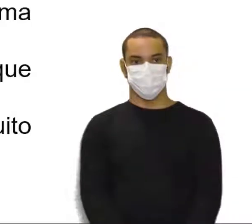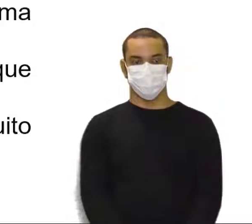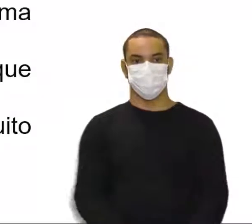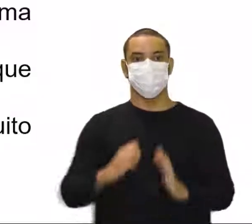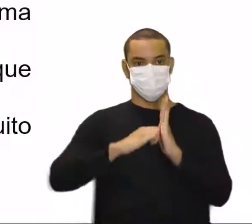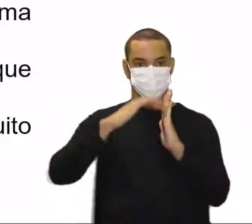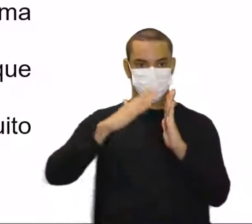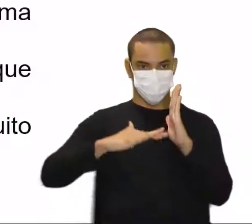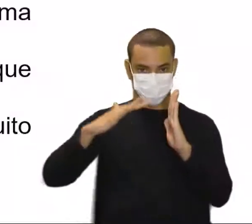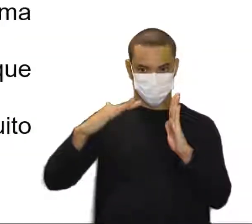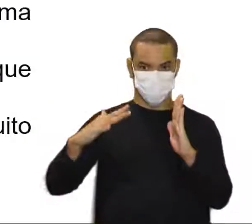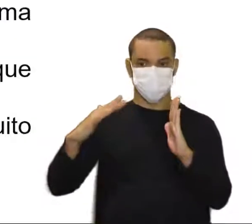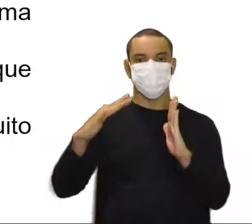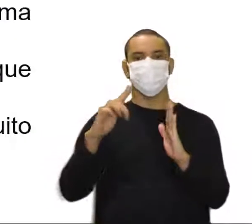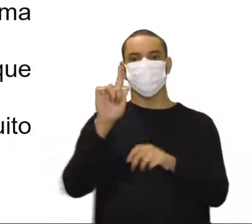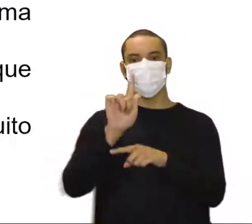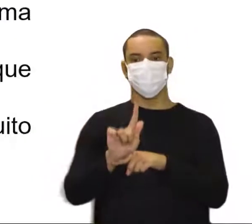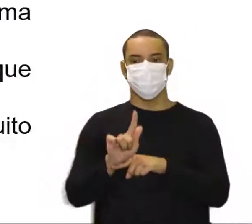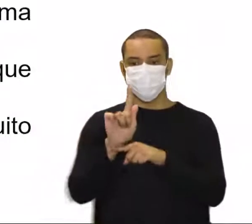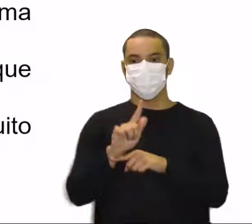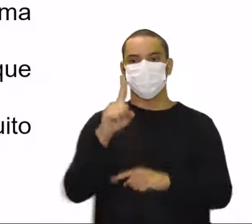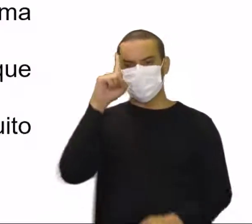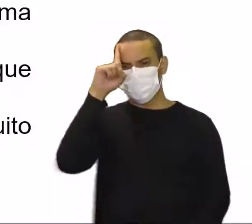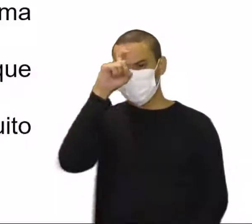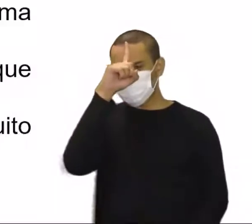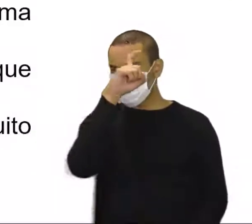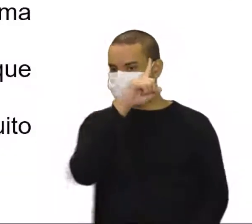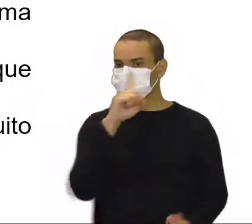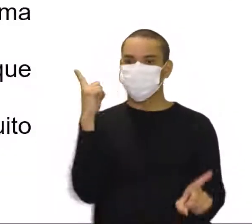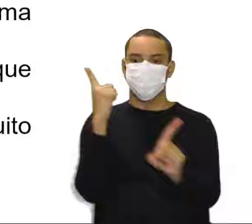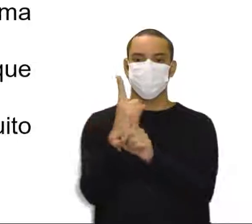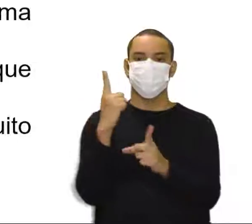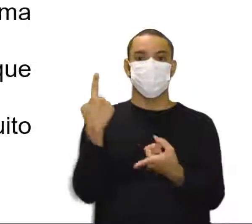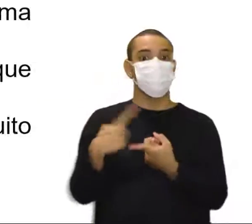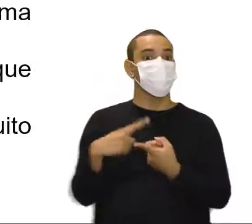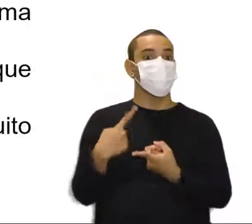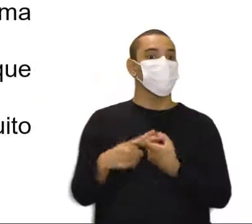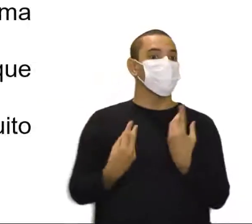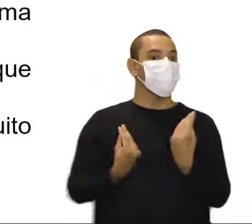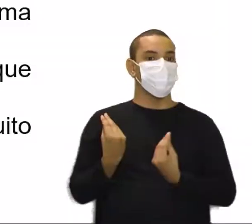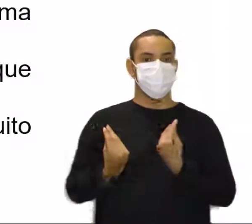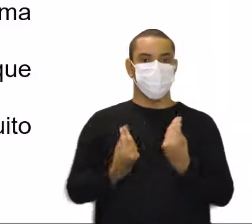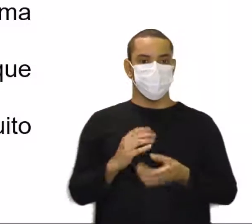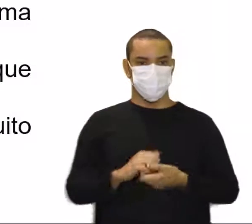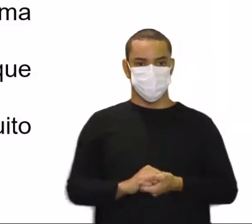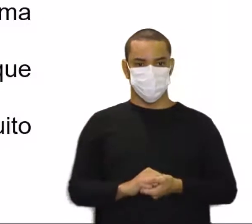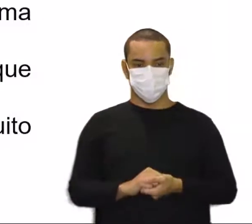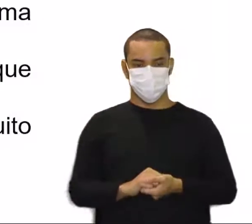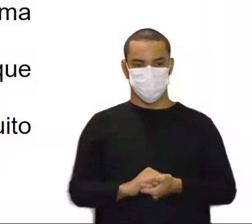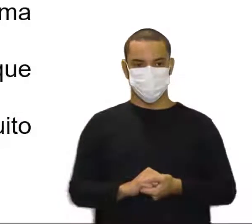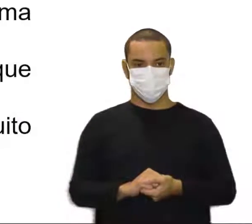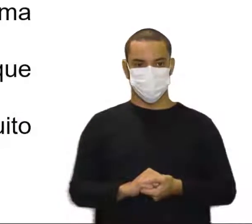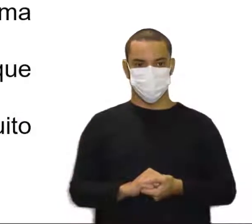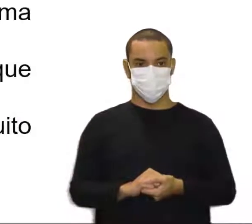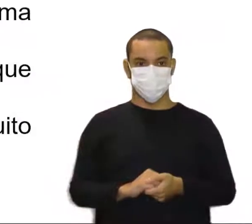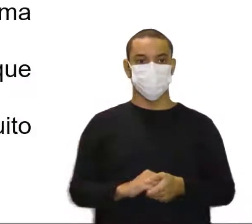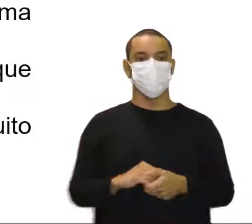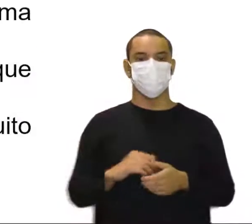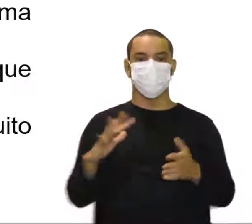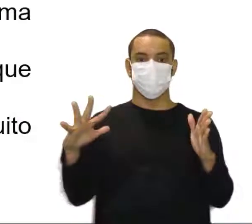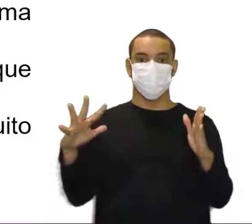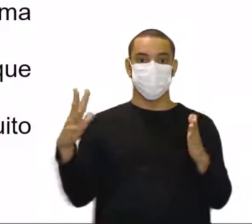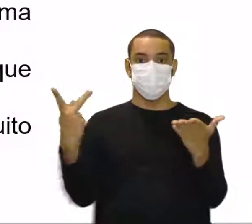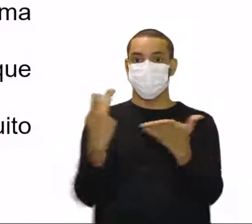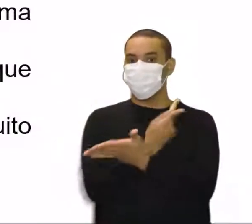As ondas gravitacionais são tão difíceis de detectar porque, vamos ver aqui as opções, são